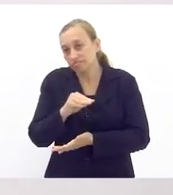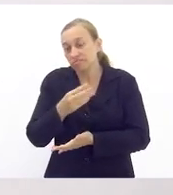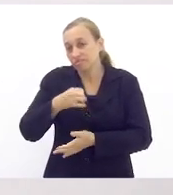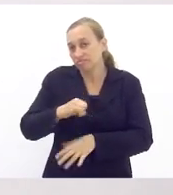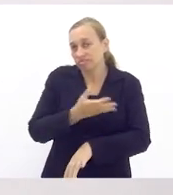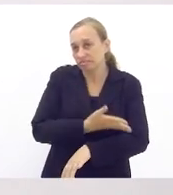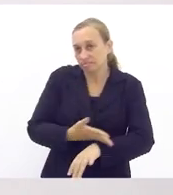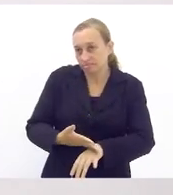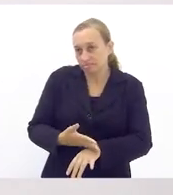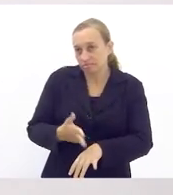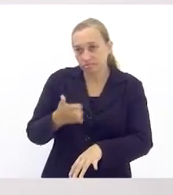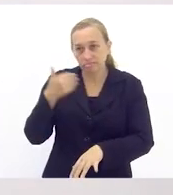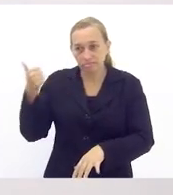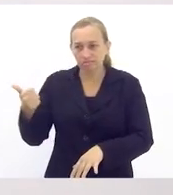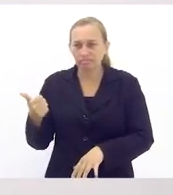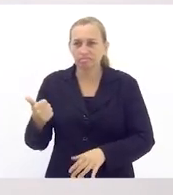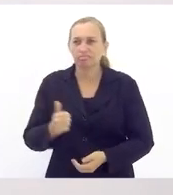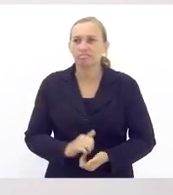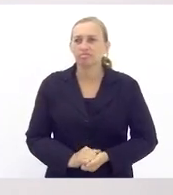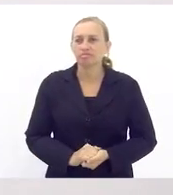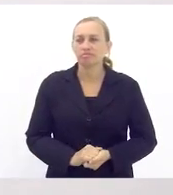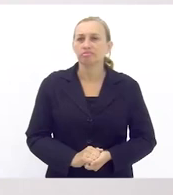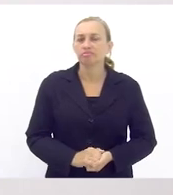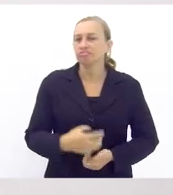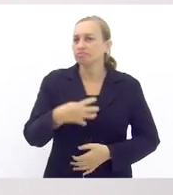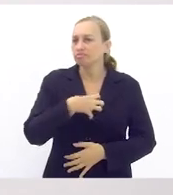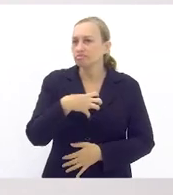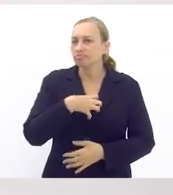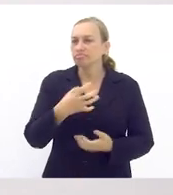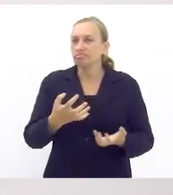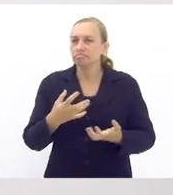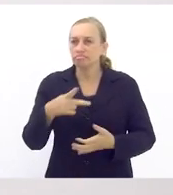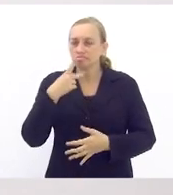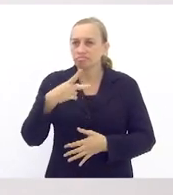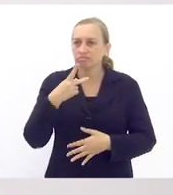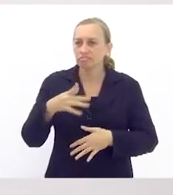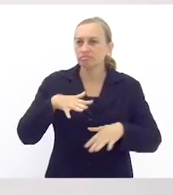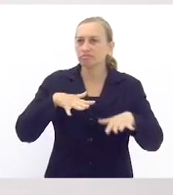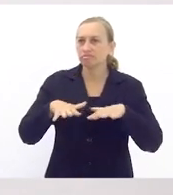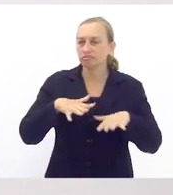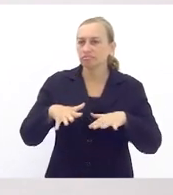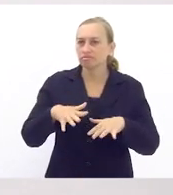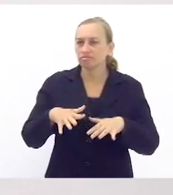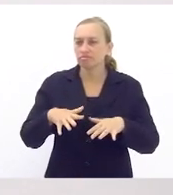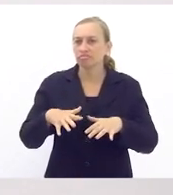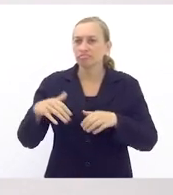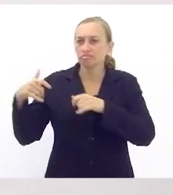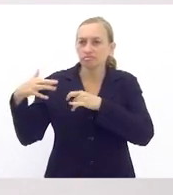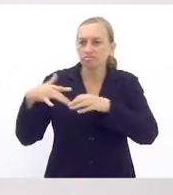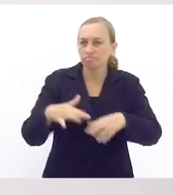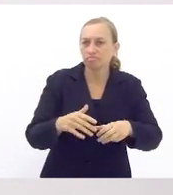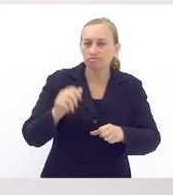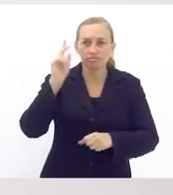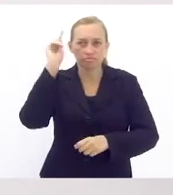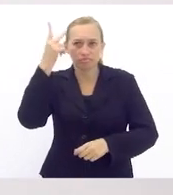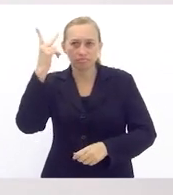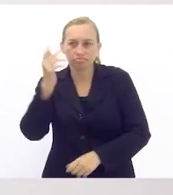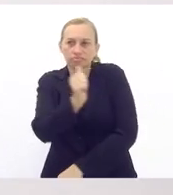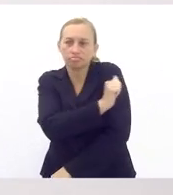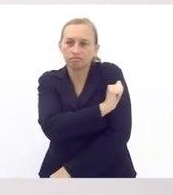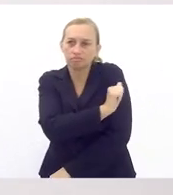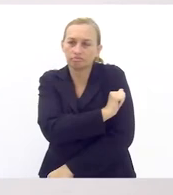ela ainda muito criminalizada nesse sentido queria ressaltar o movimento estudantil dentro da sua história de luta que muito